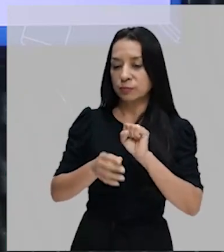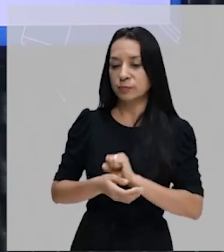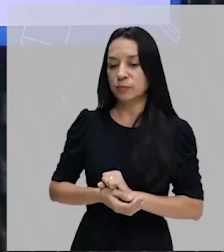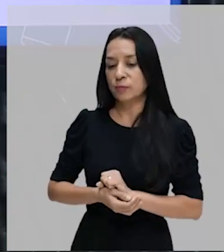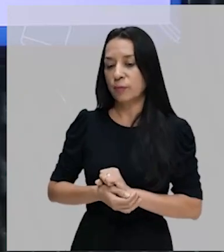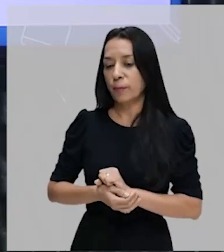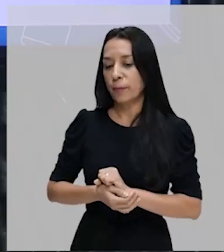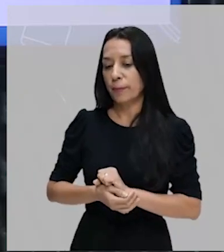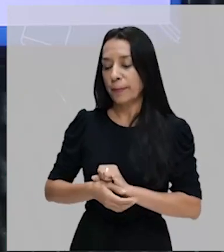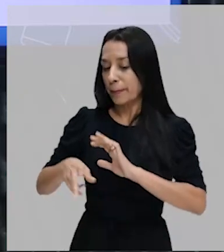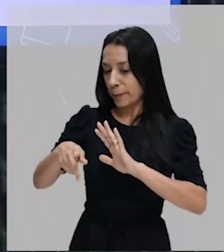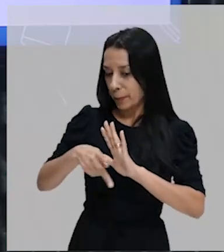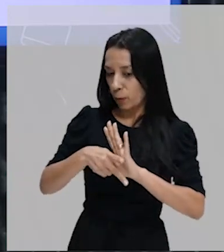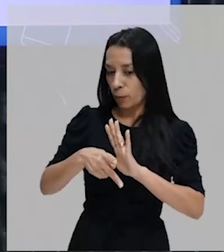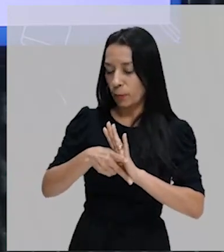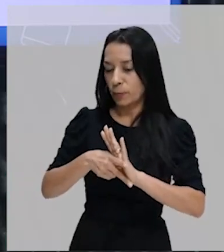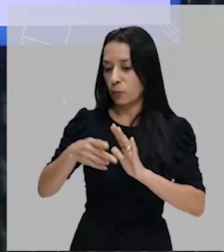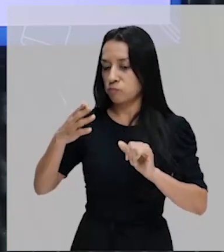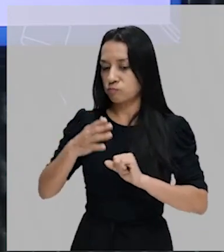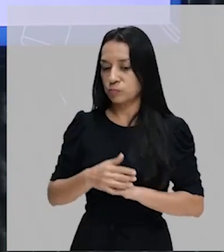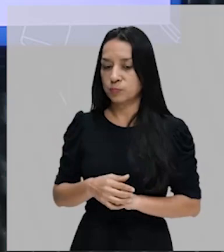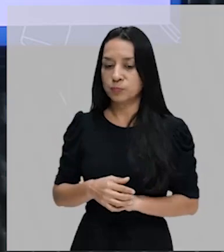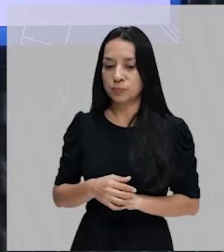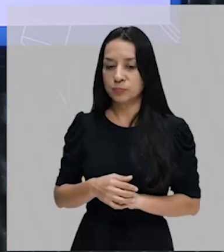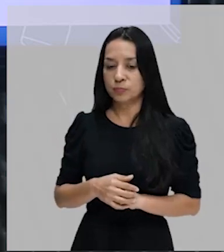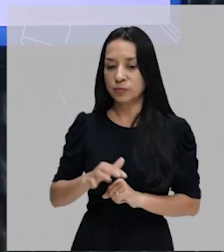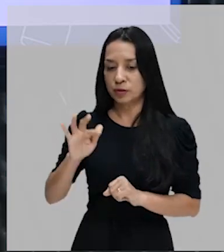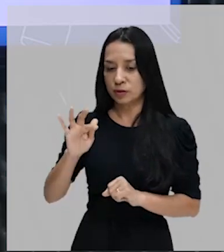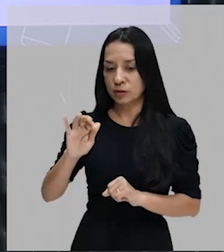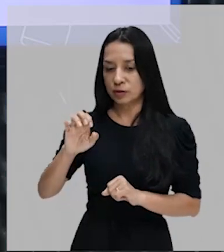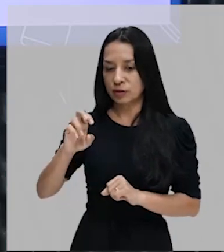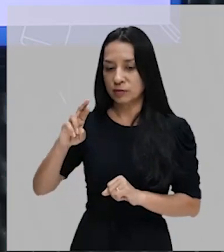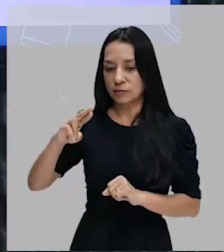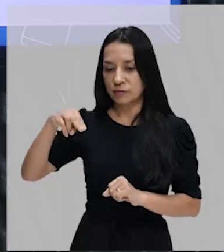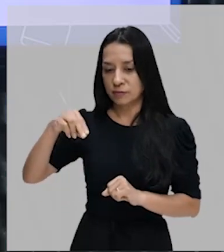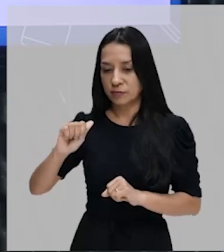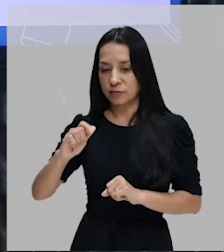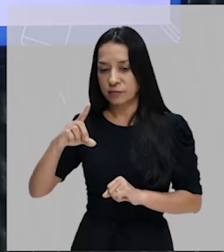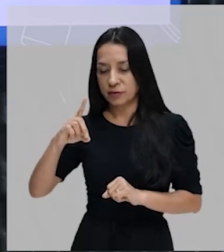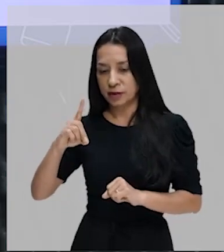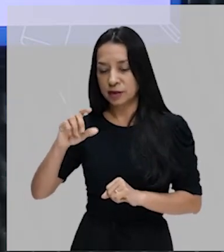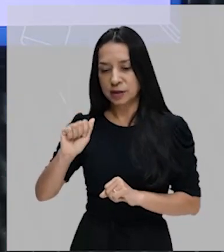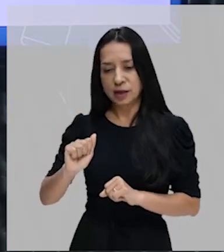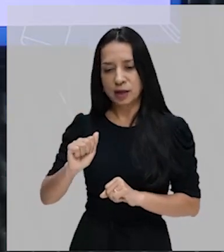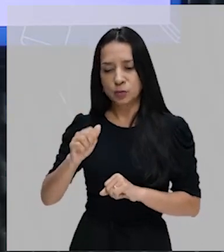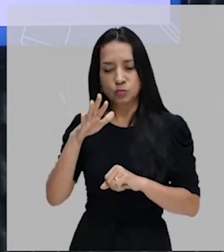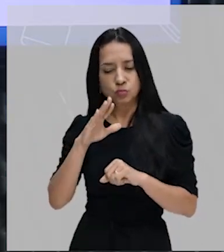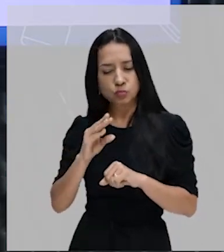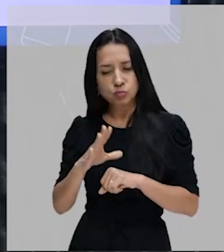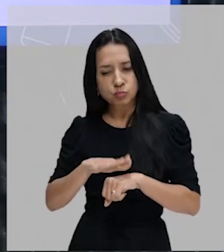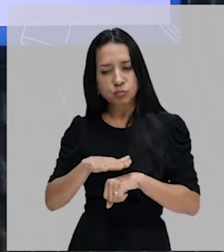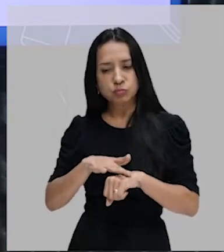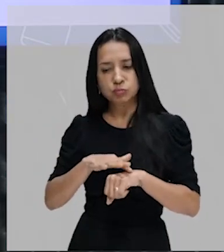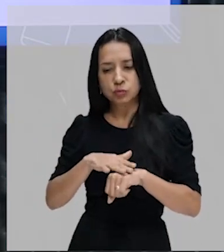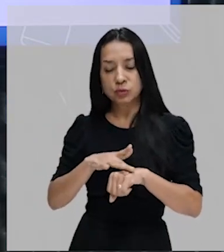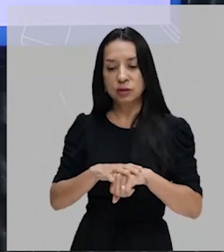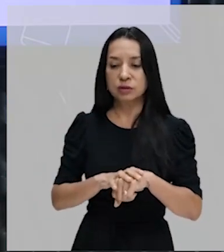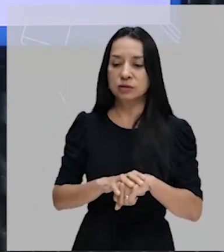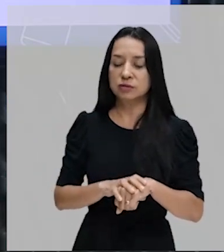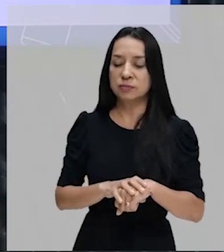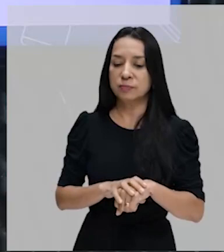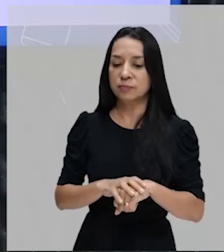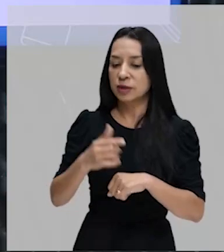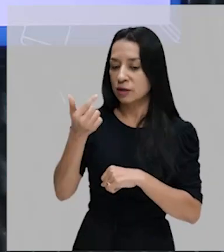próprio, que é Fernando. Então, Fernando está muito doente, né? Está muito enfermo.